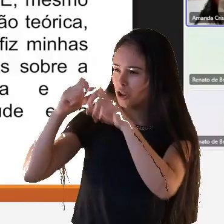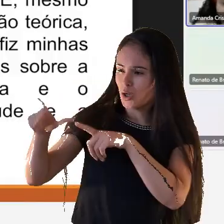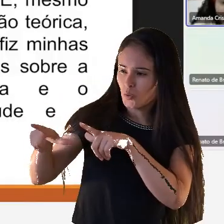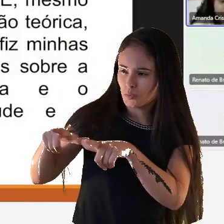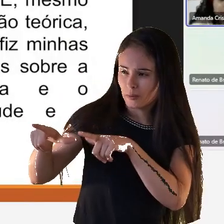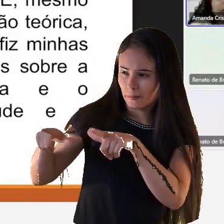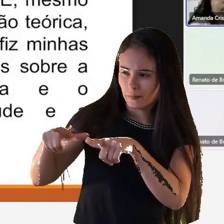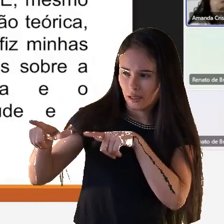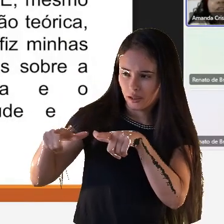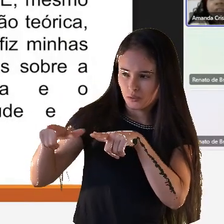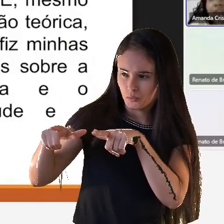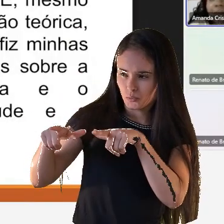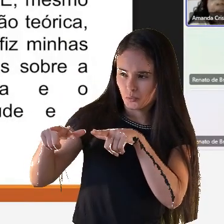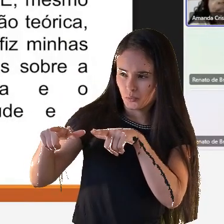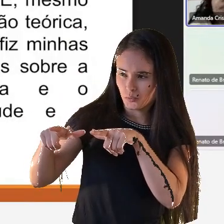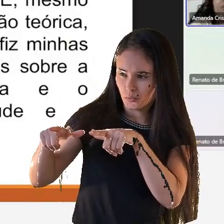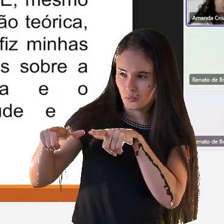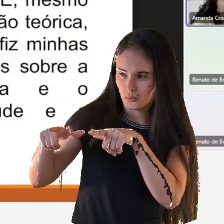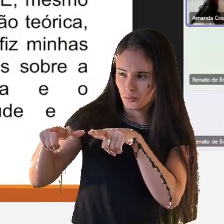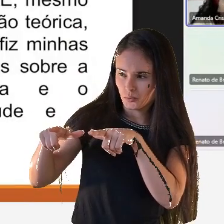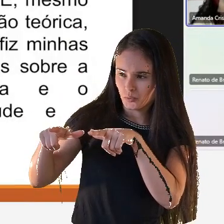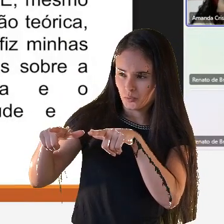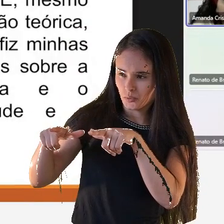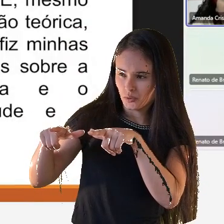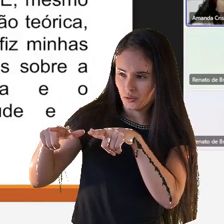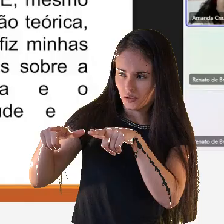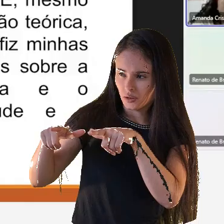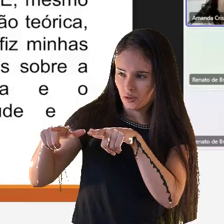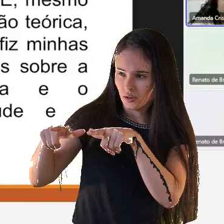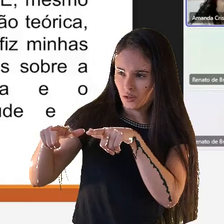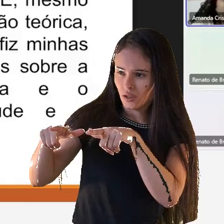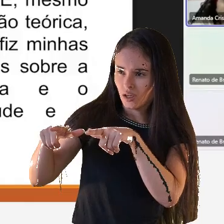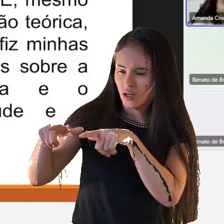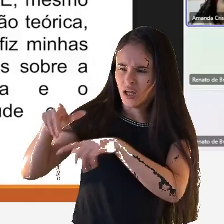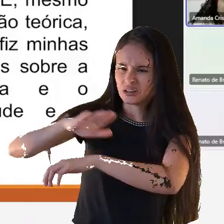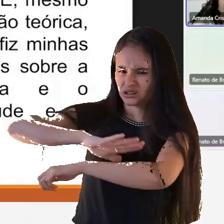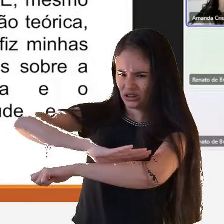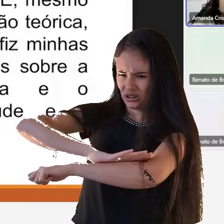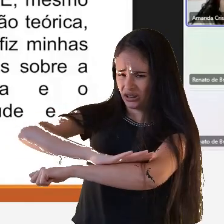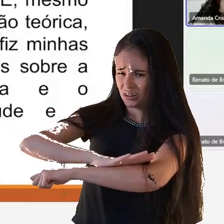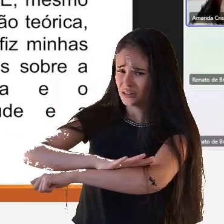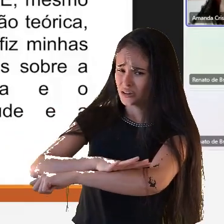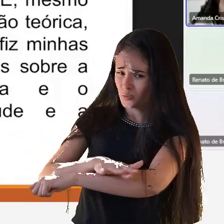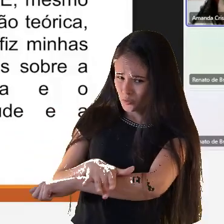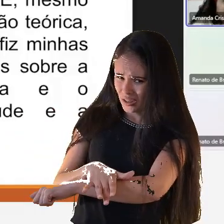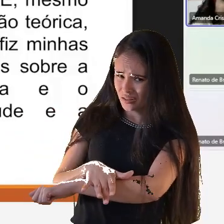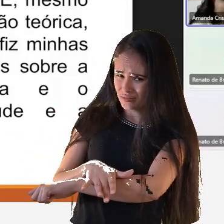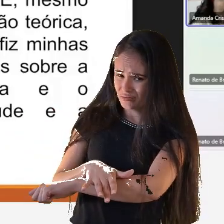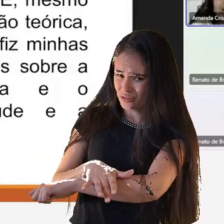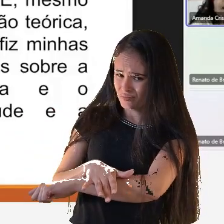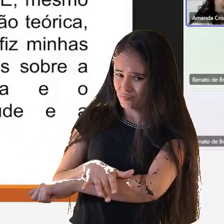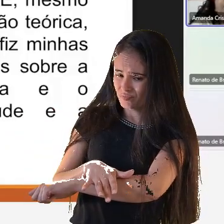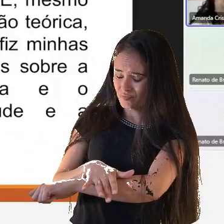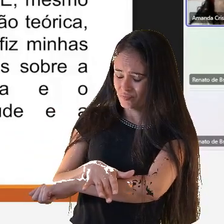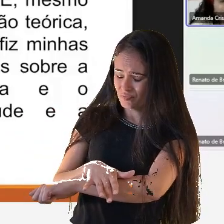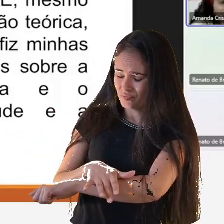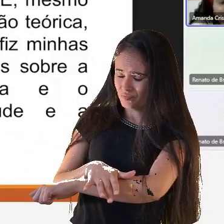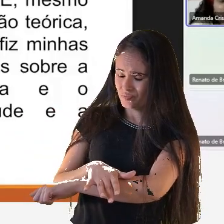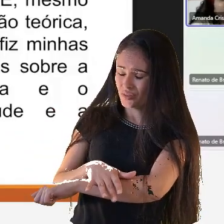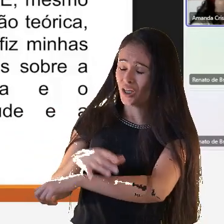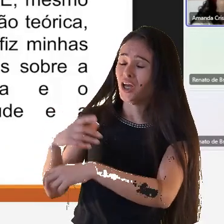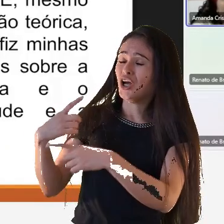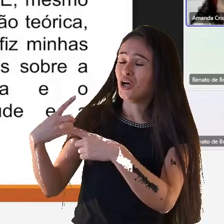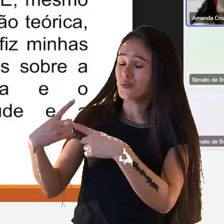na minha casa. Eu fui aprender sobre a desigualdade do acesso à saúde na minha casa, né? Sobre